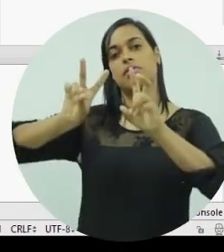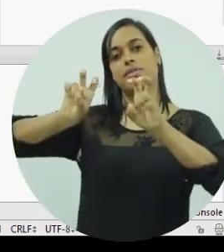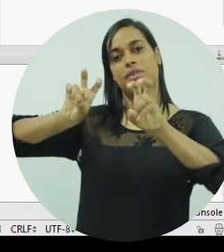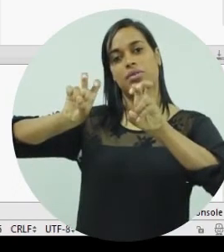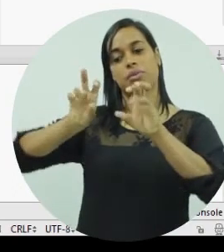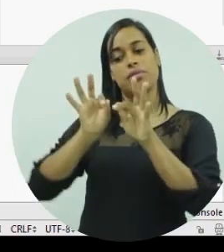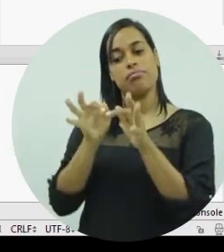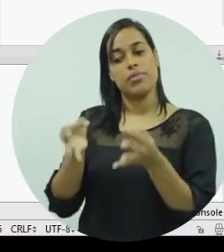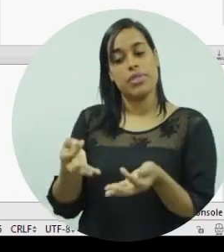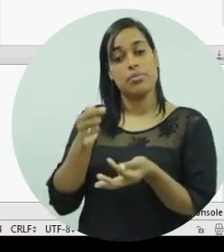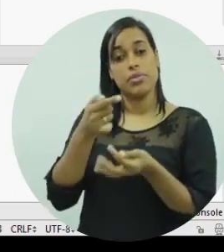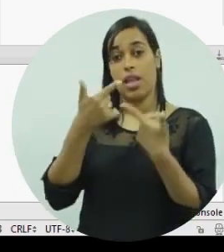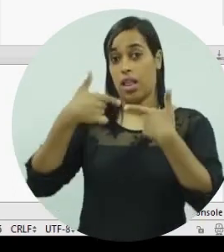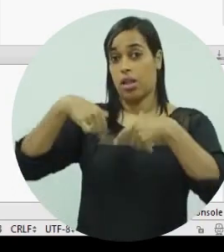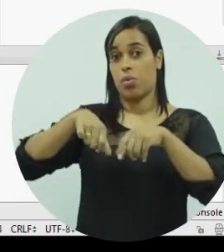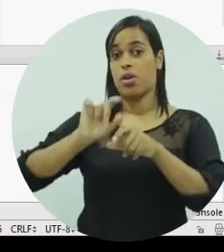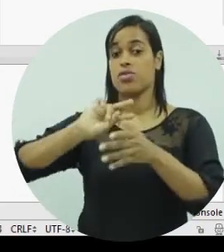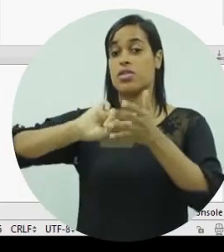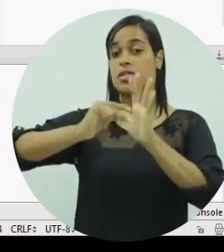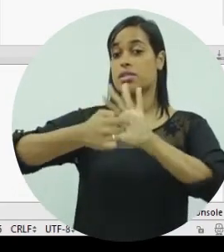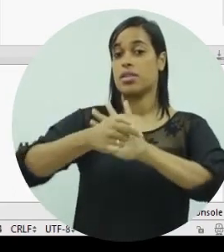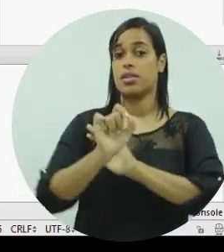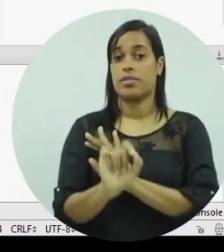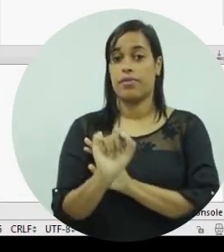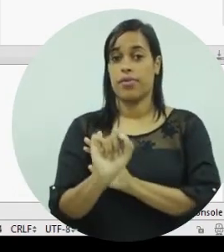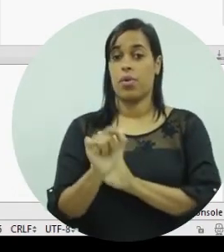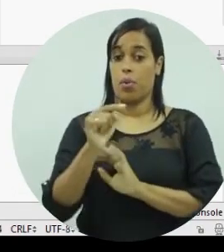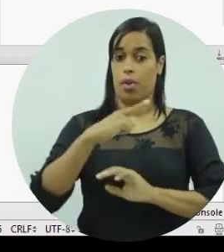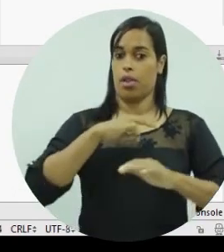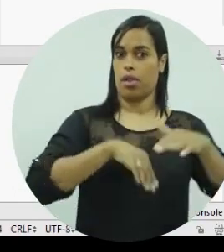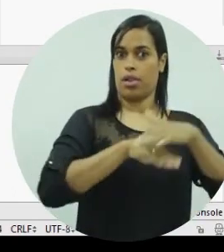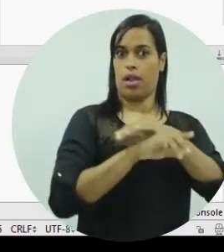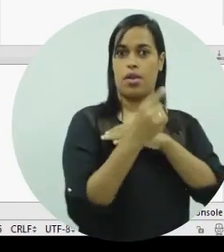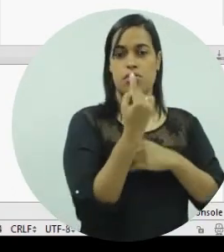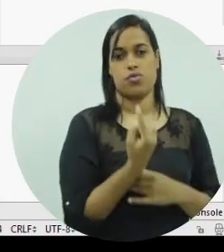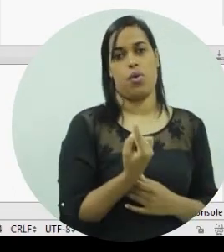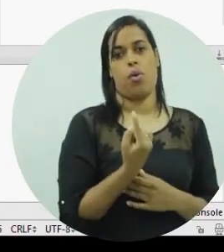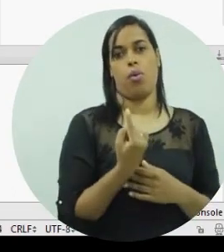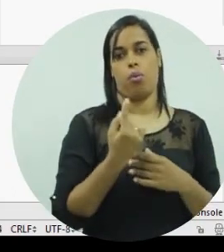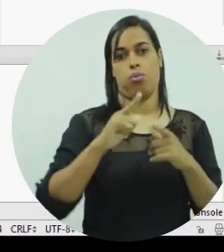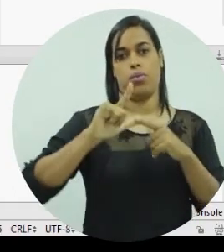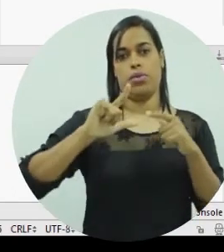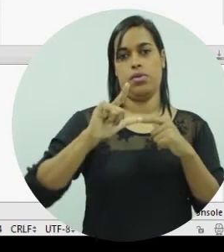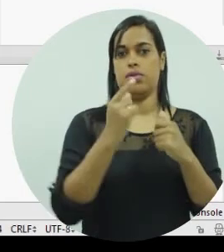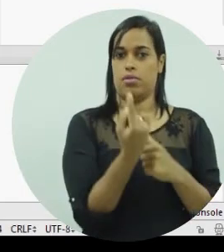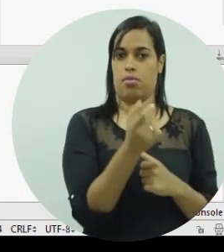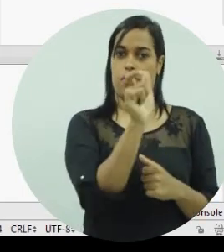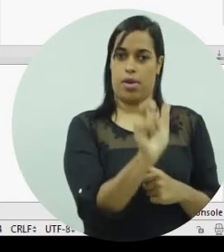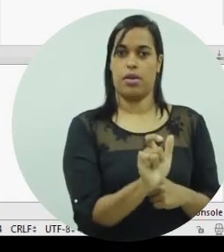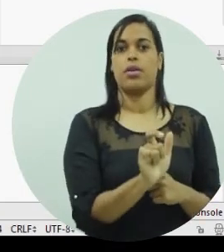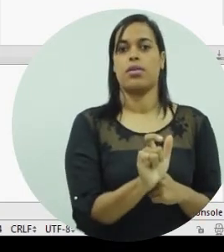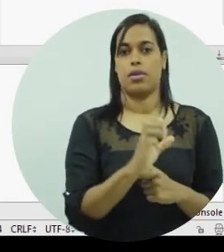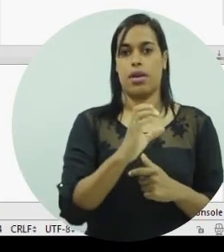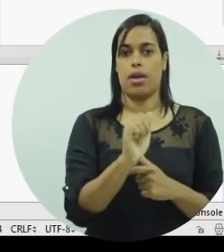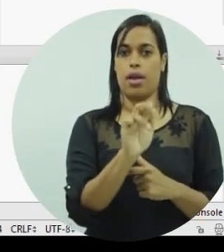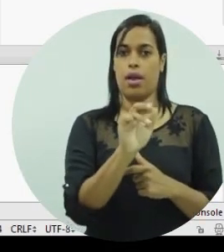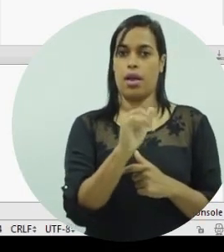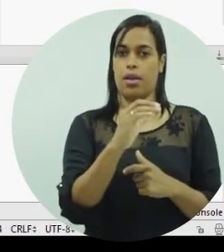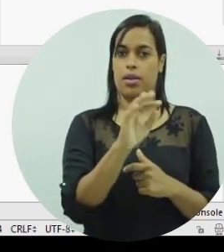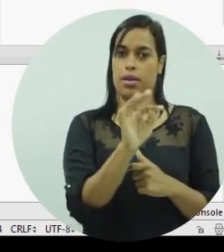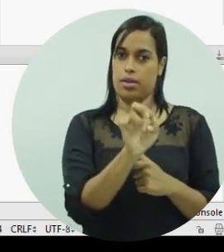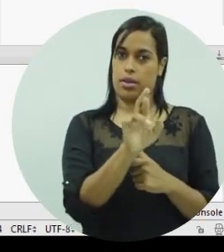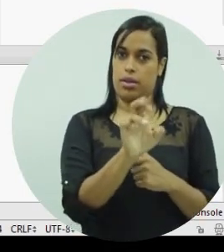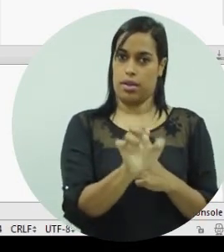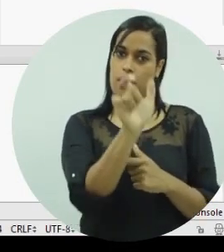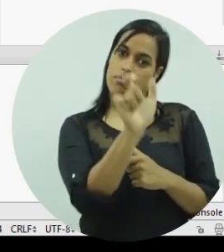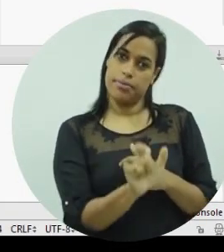para a linguagem que o que tem aqui dentro vai ser apenas um caractere. E se eu quiser guardar um texto?